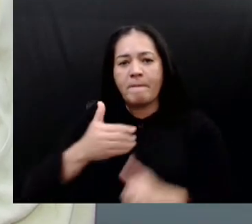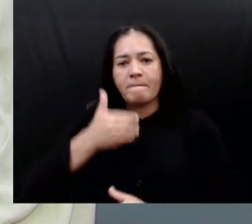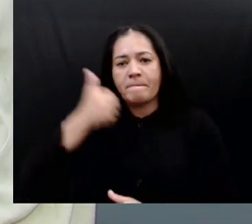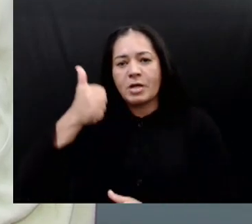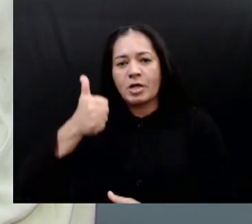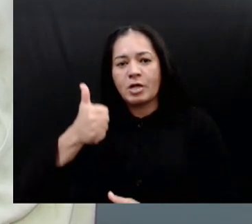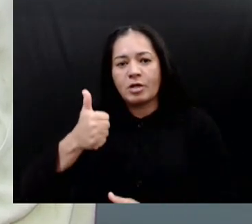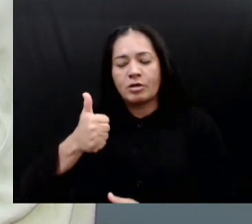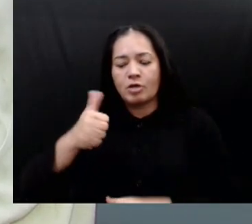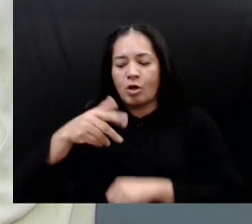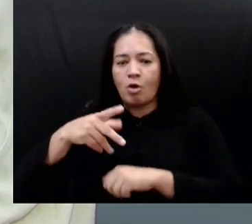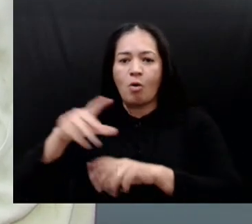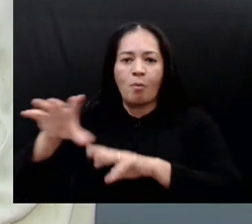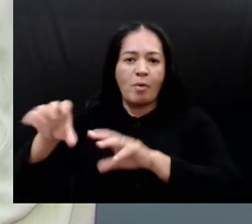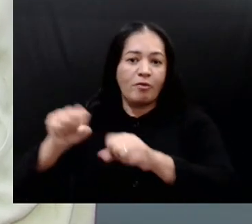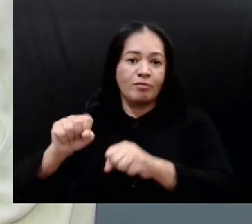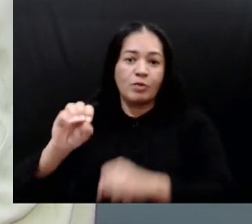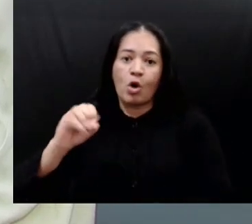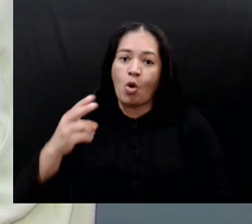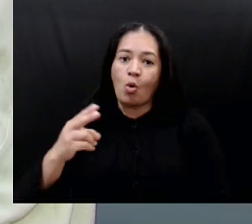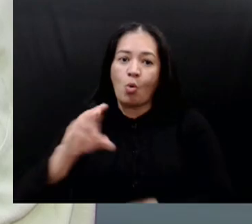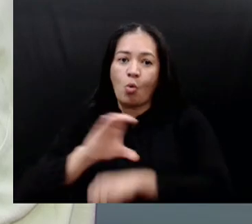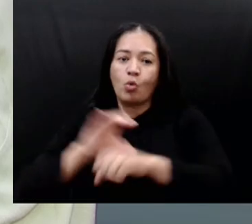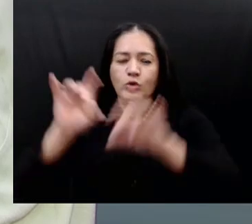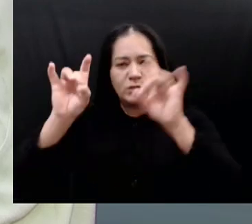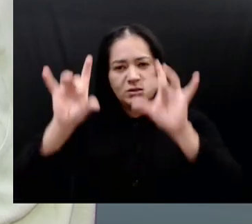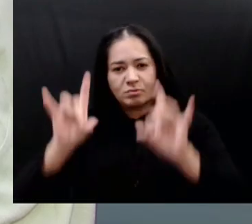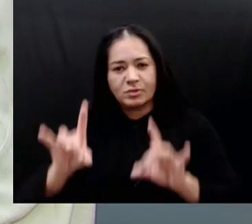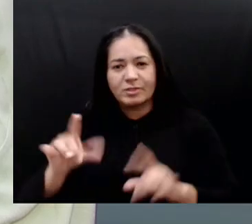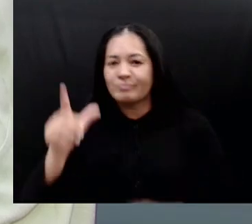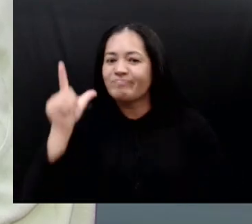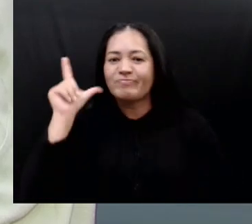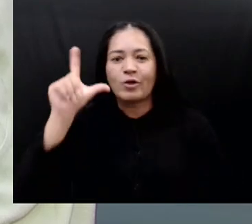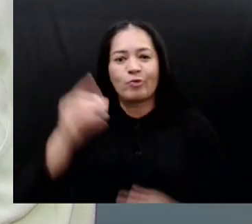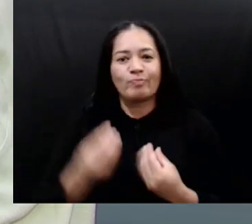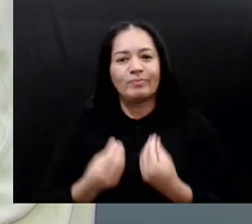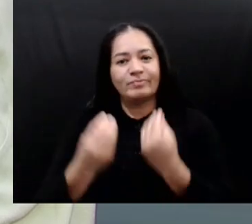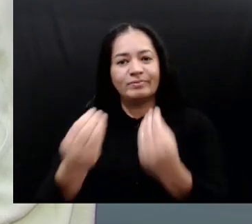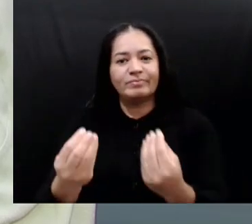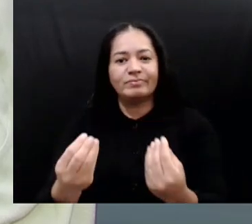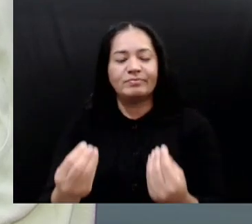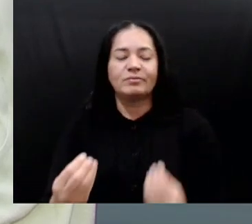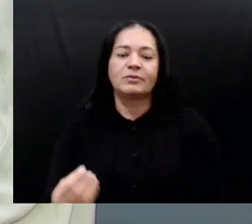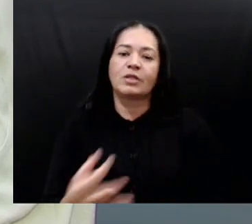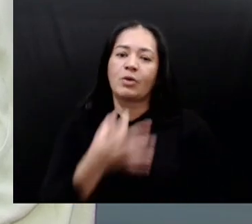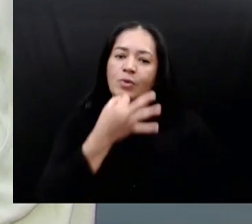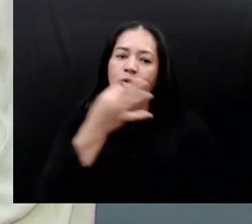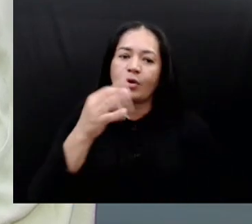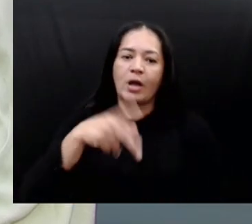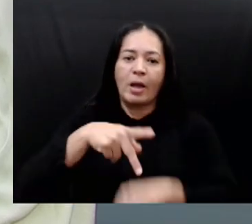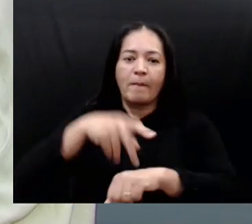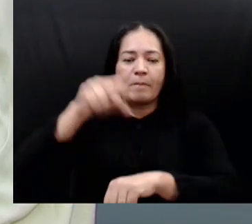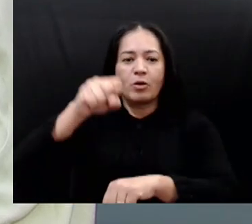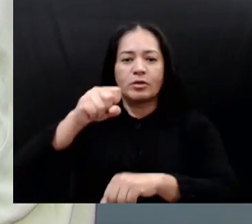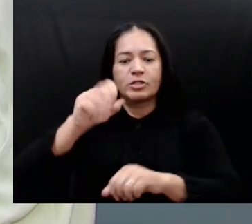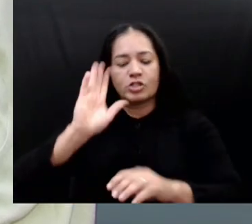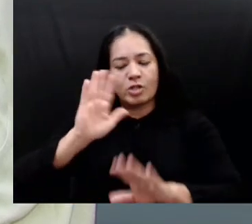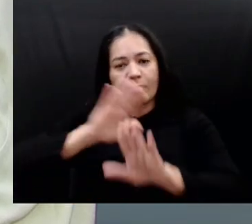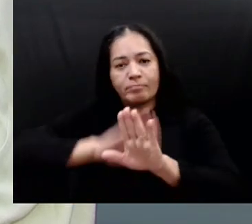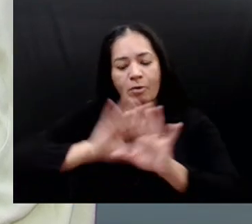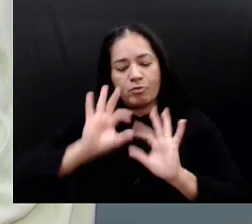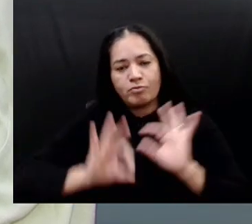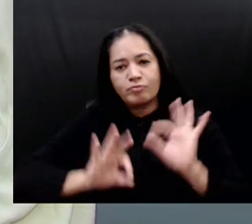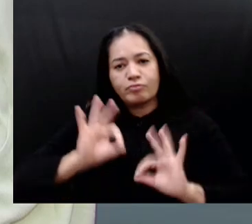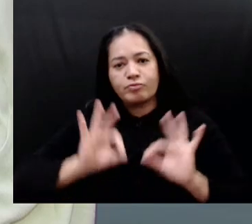talvez até um curso de especialização muitas vezes não consegue te ofertar, né? Então, eu acho que é um preparo muito grande para ter um